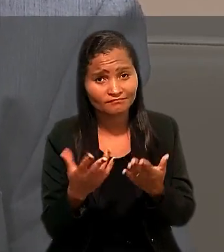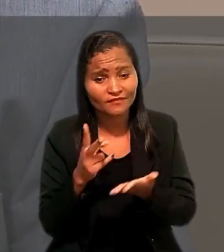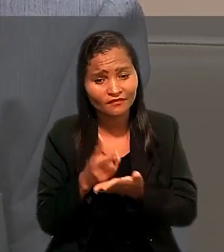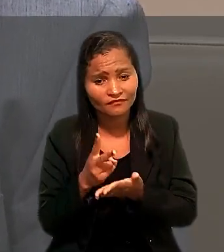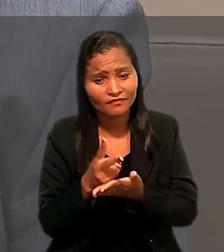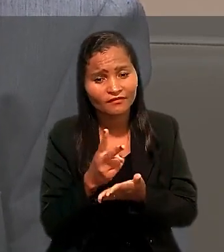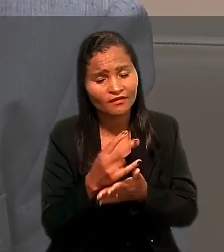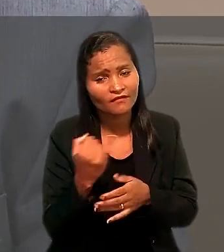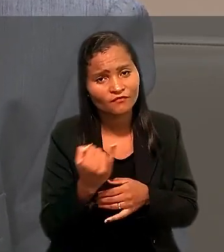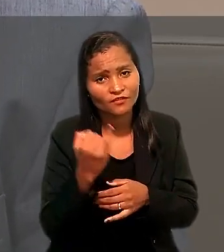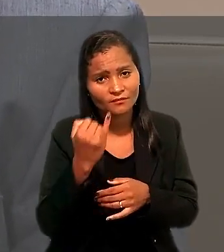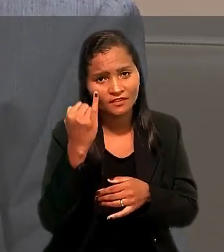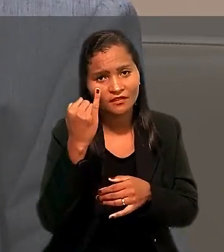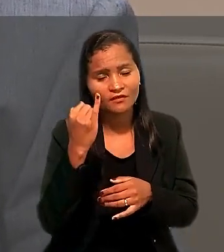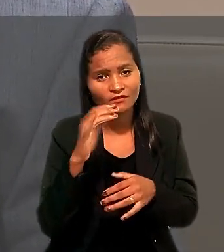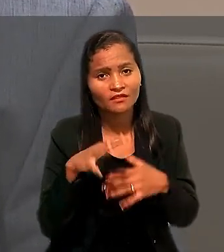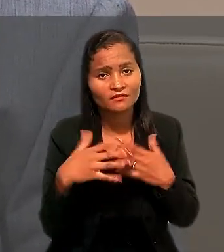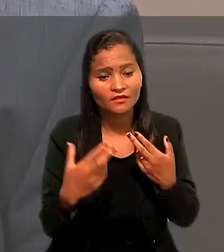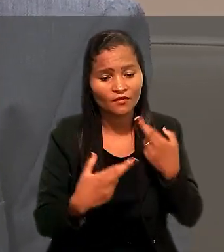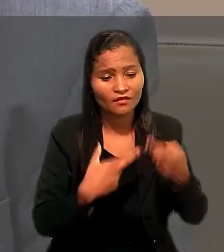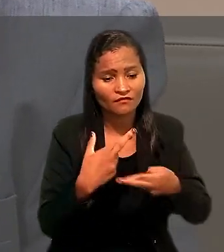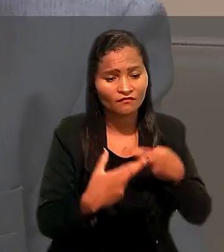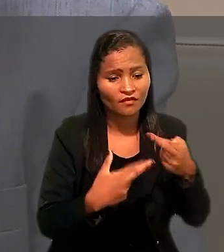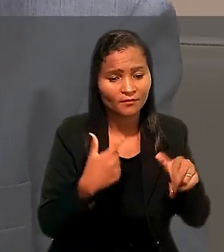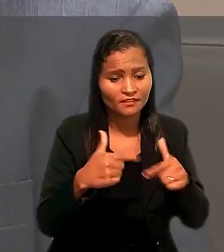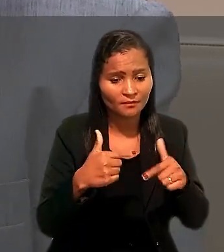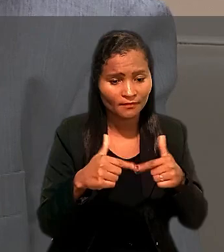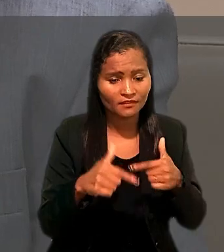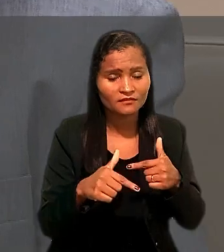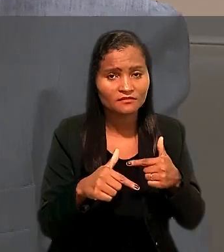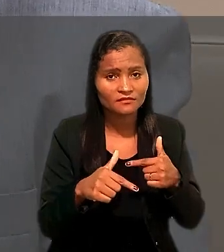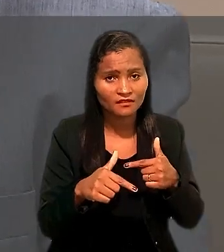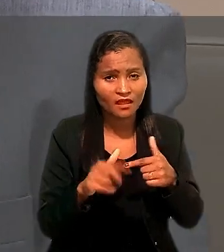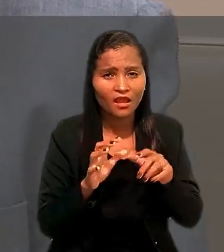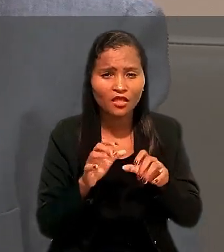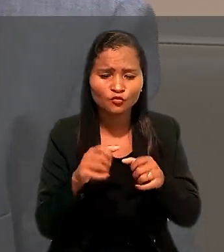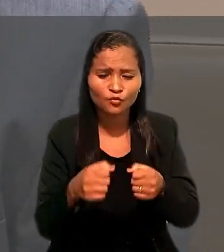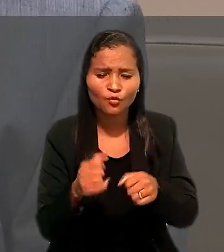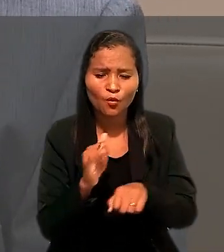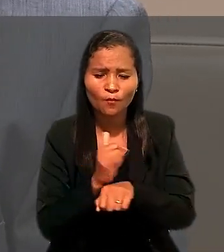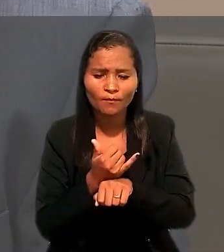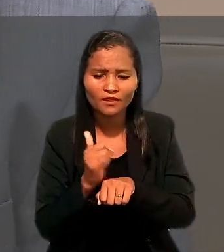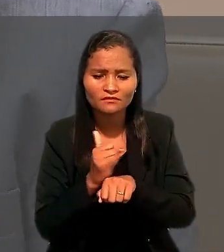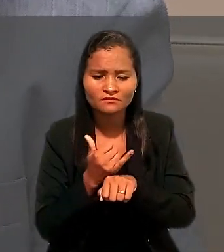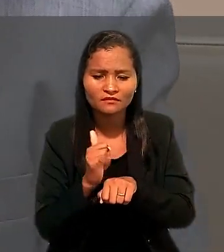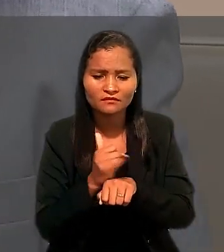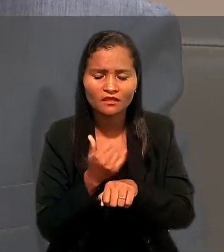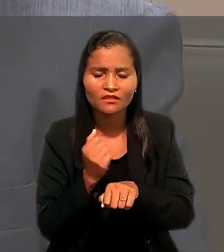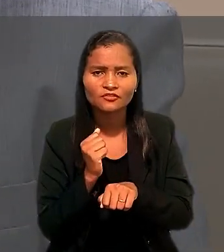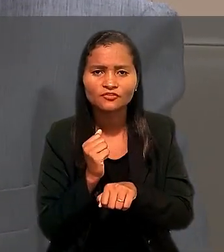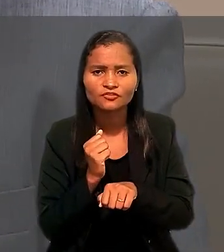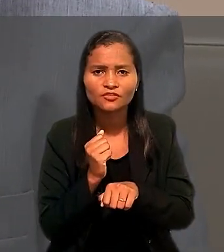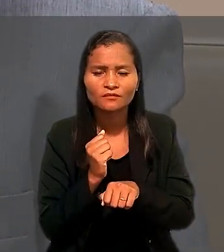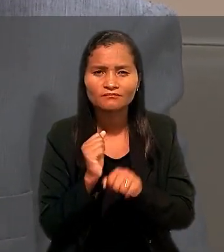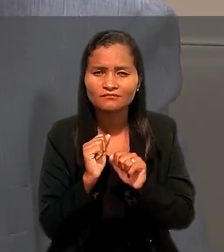Isso efetivamente é fundamental. Entretanto, a reforma trabalhista ela adotou uma